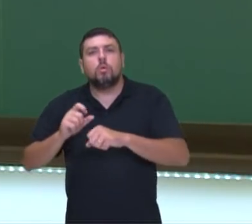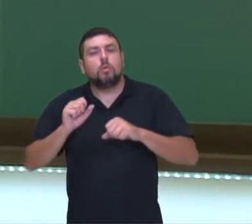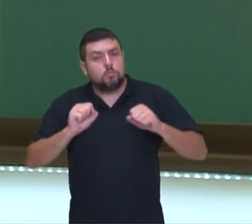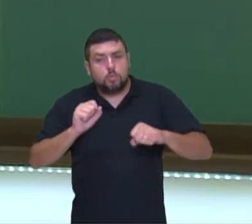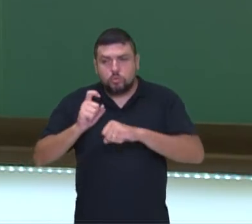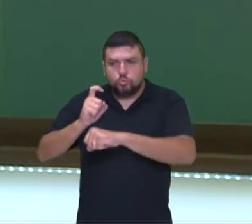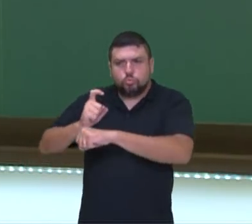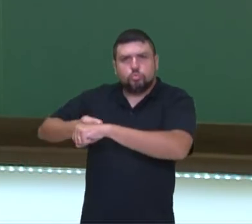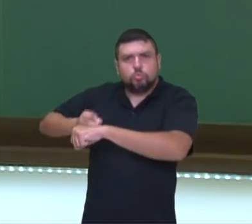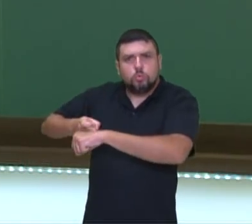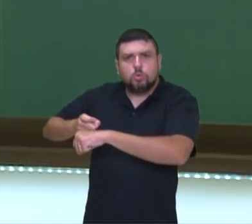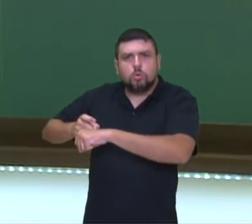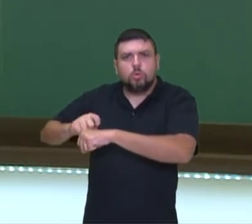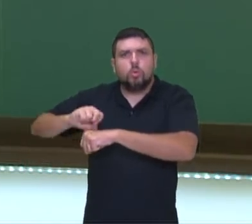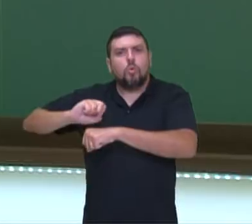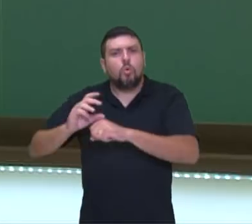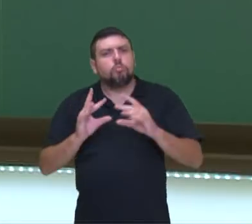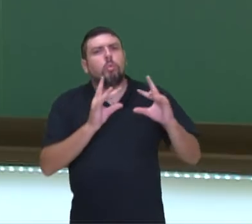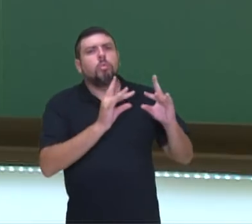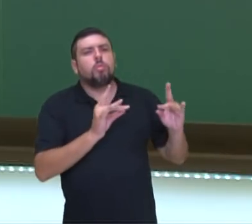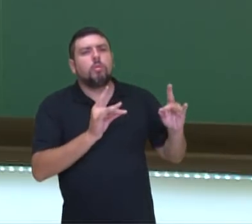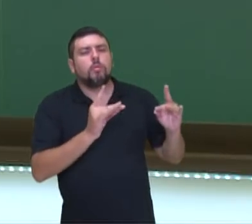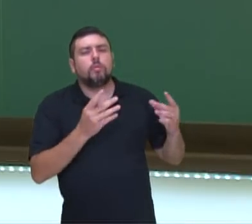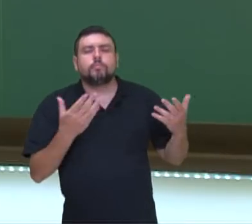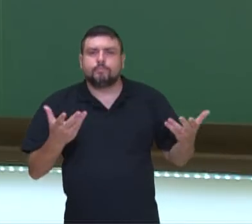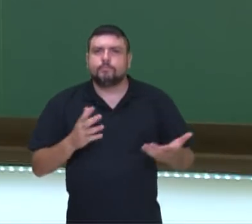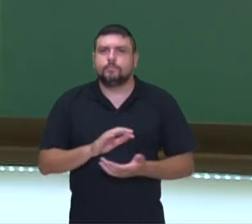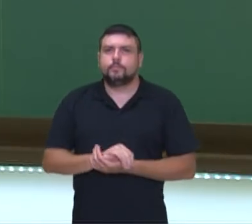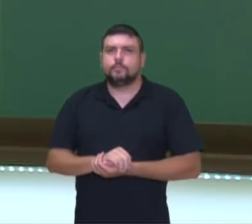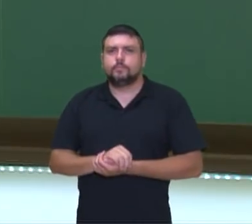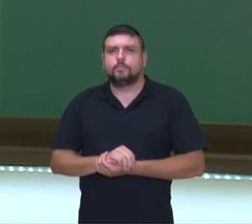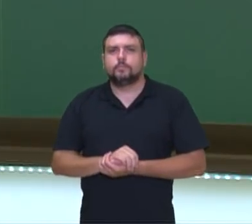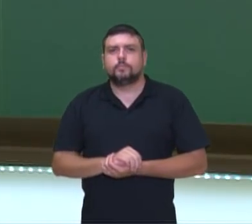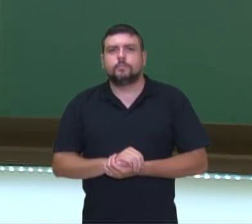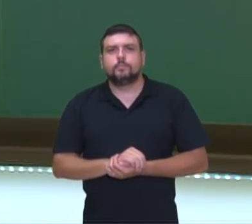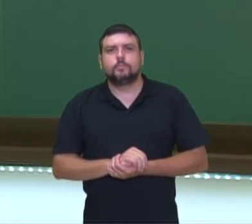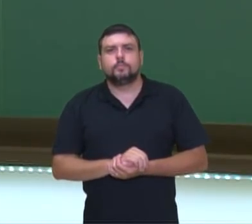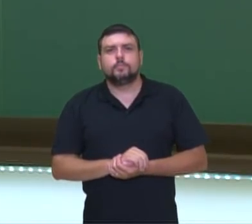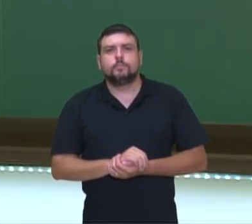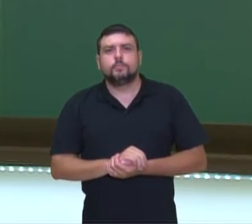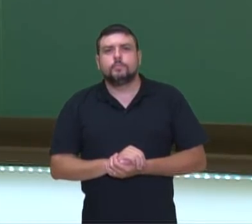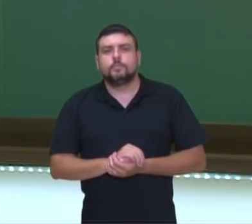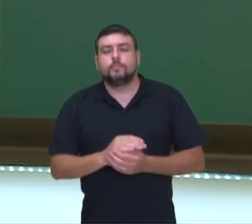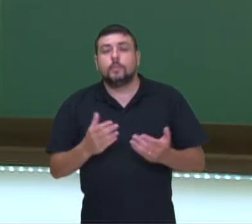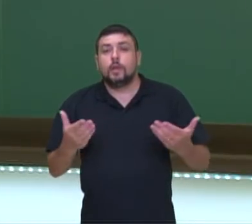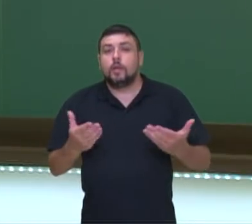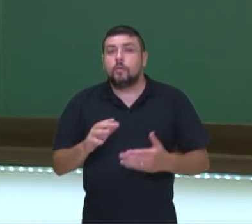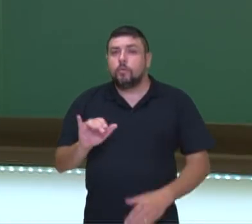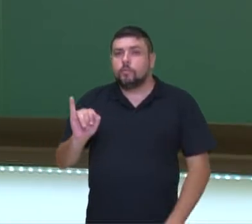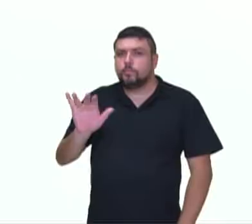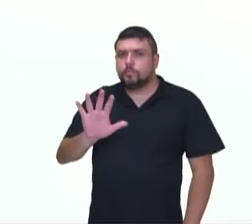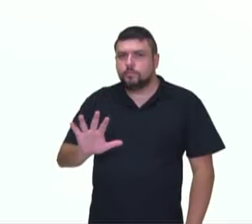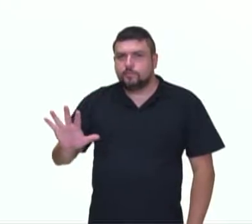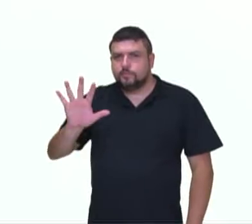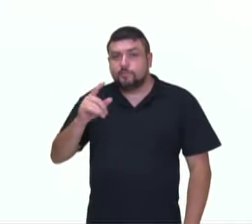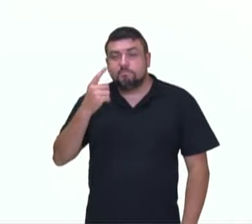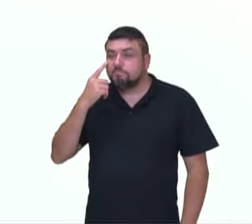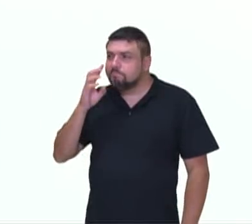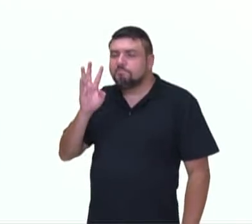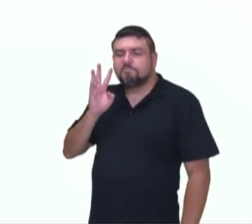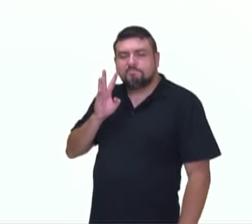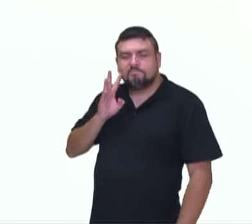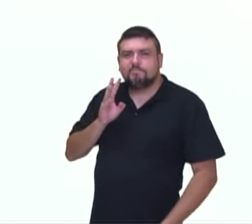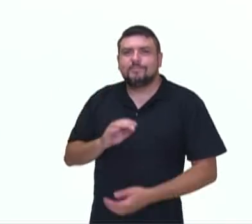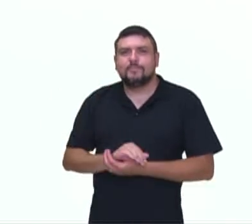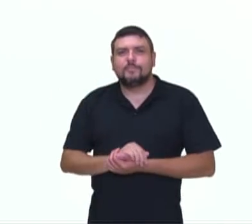sólido, no estado líquido, por exemplo. Então vamos começar? Eu trago para vocês uma imagem. Olha que legal essa imagem.